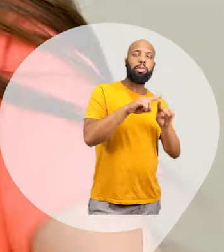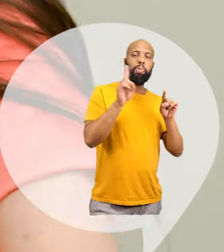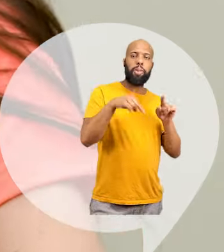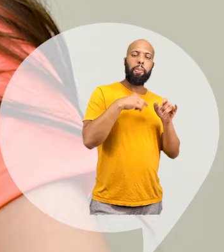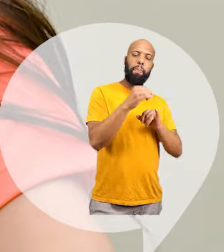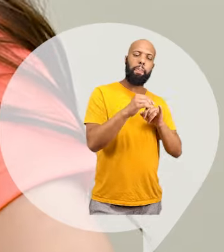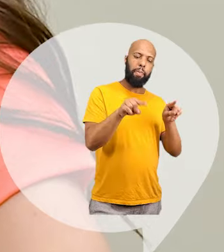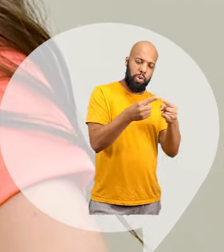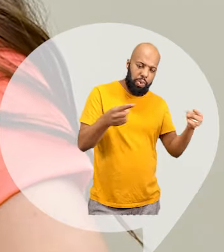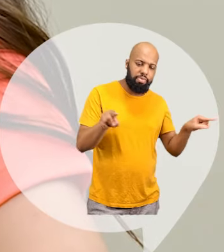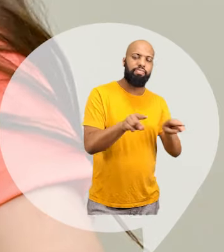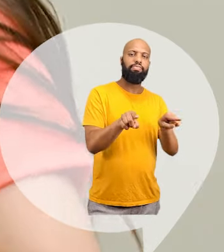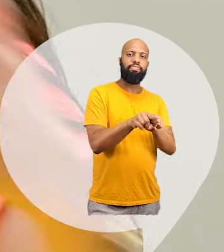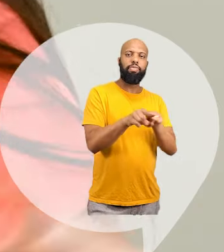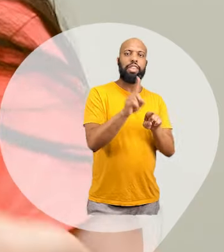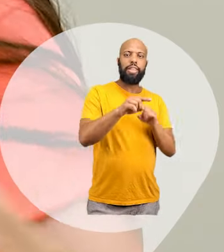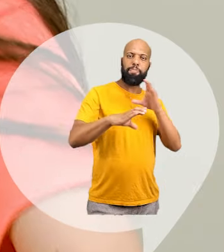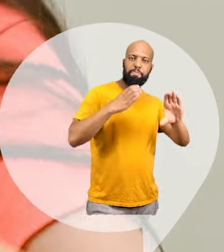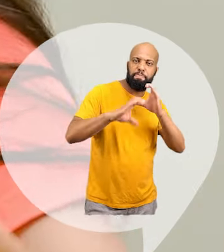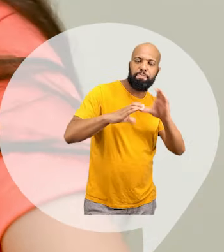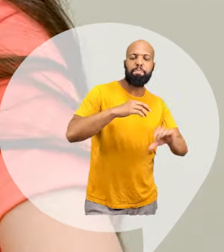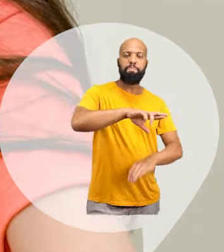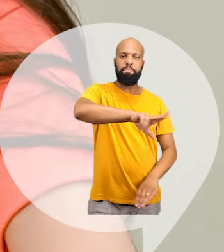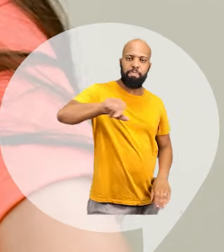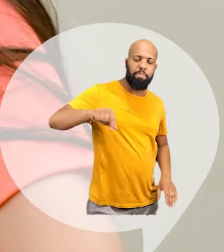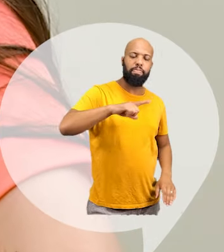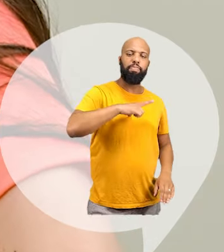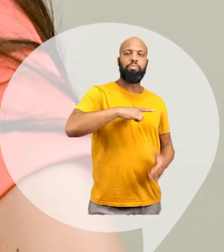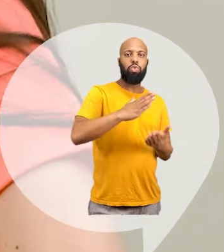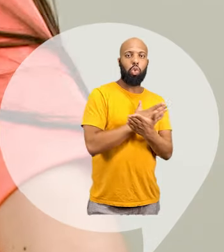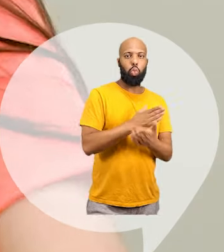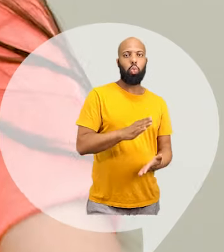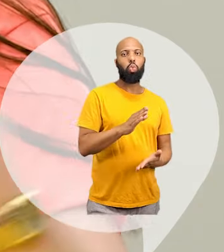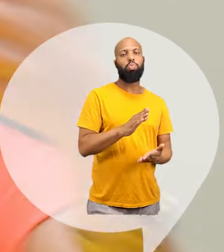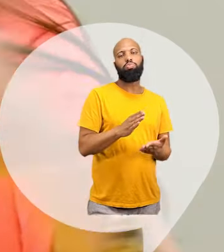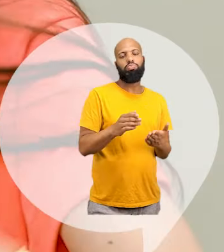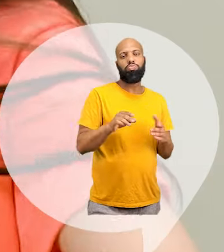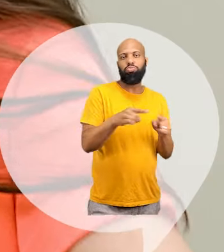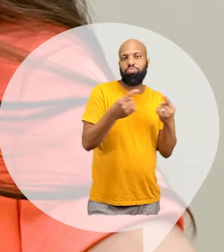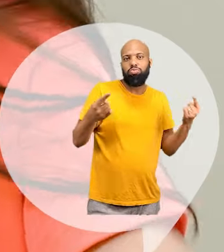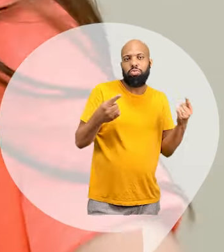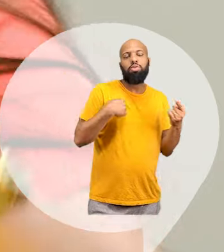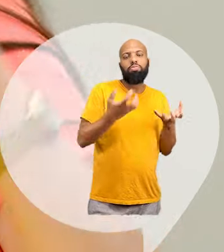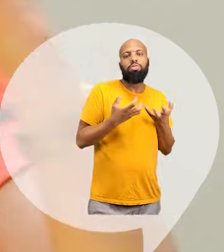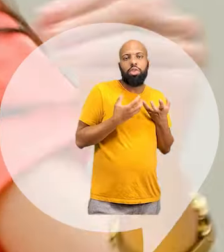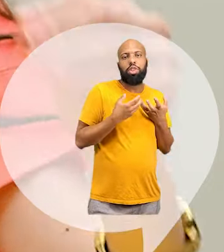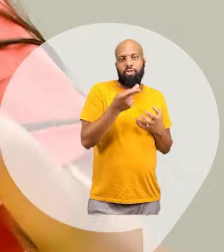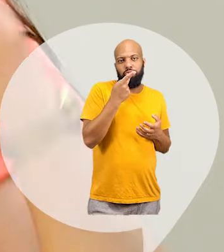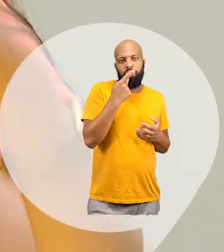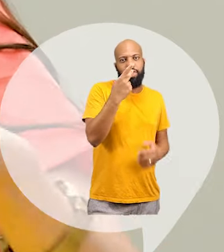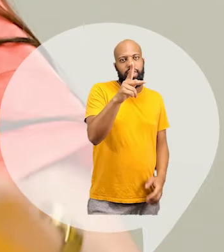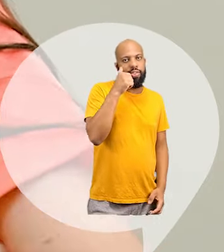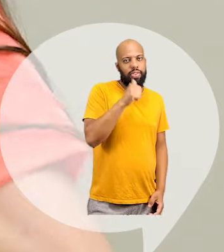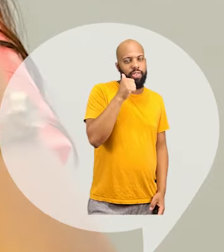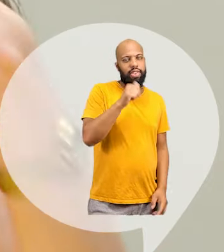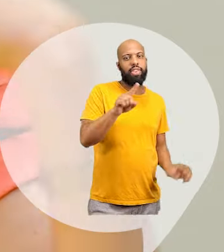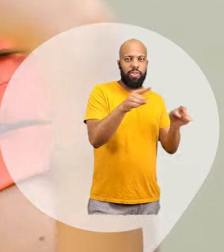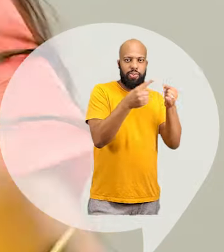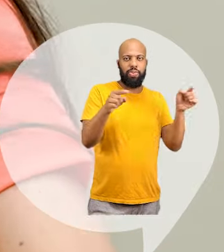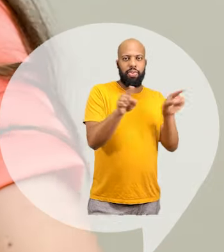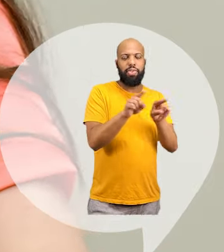músicos né são cantores são cantores são instrumentistas Eu acho que isso é muito legal então queria recomendar essa moça porque ela tem uma carinha fofinha uma música